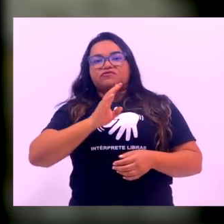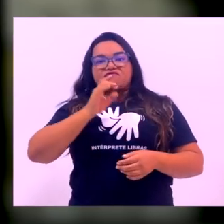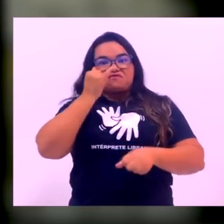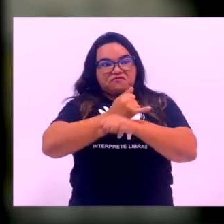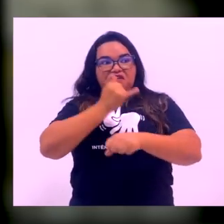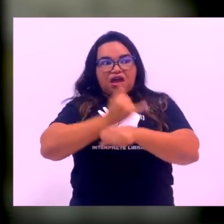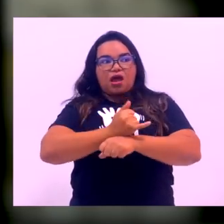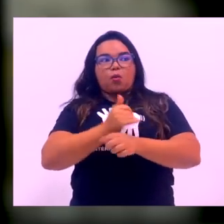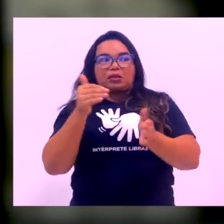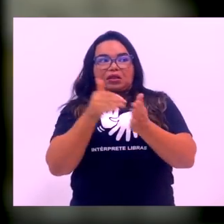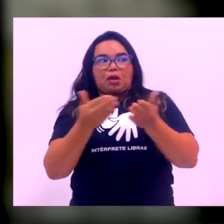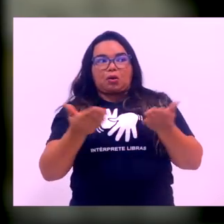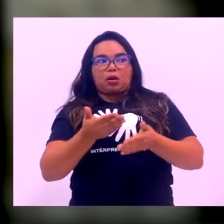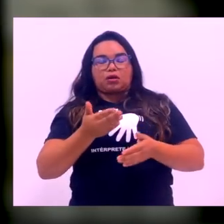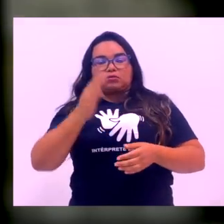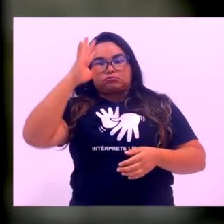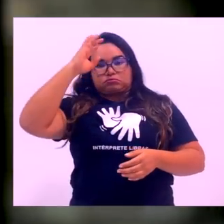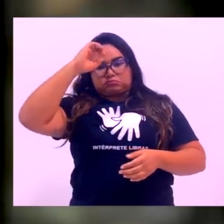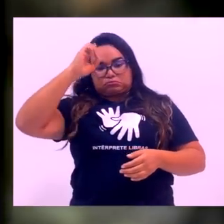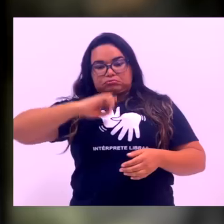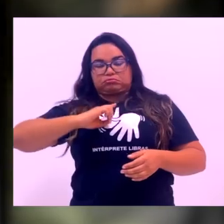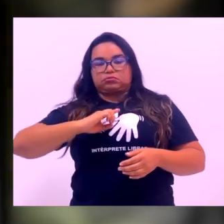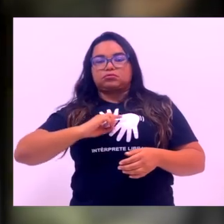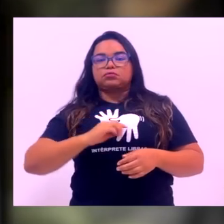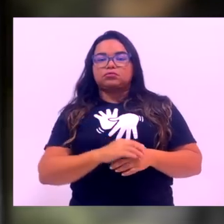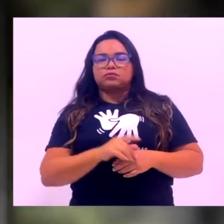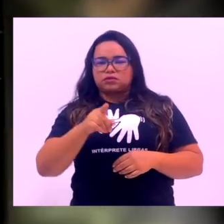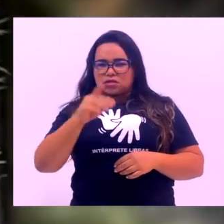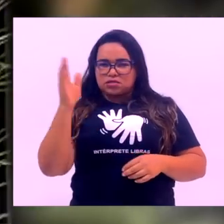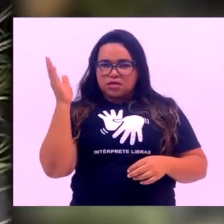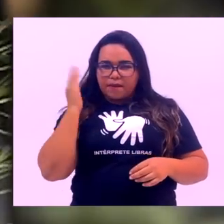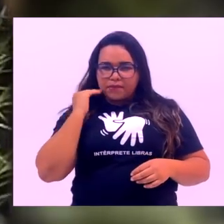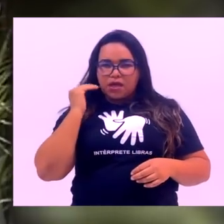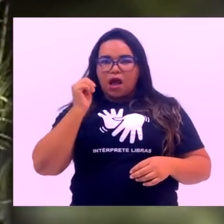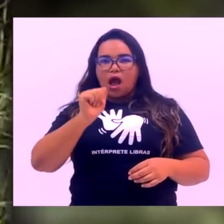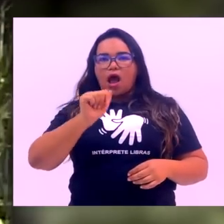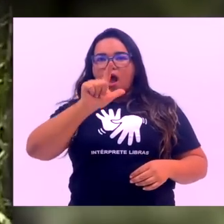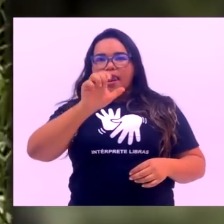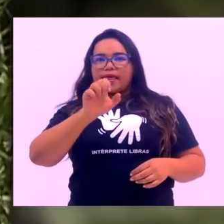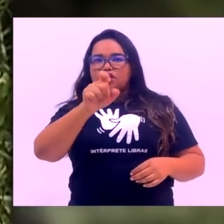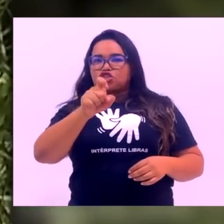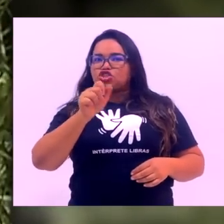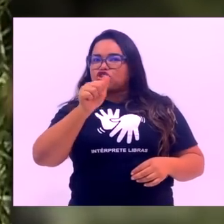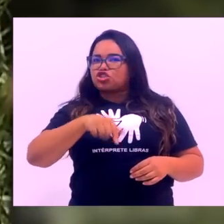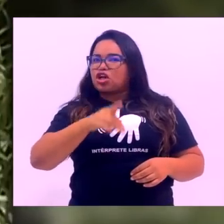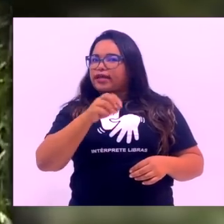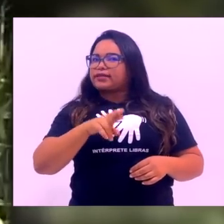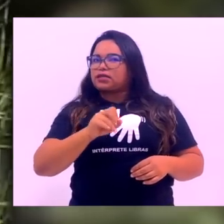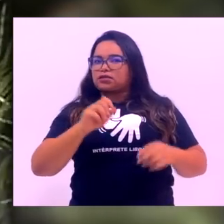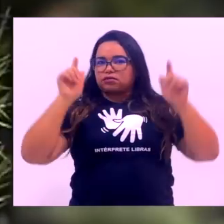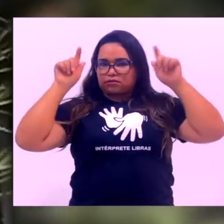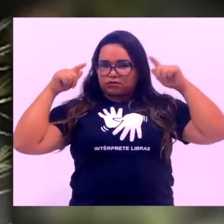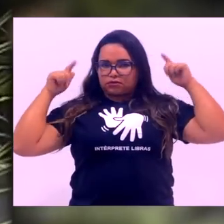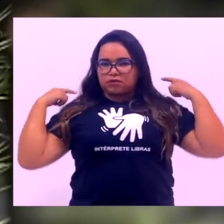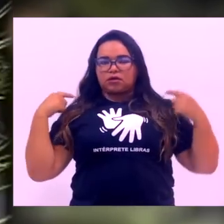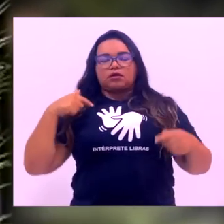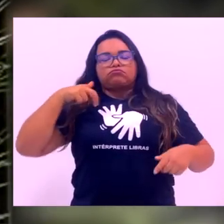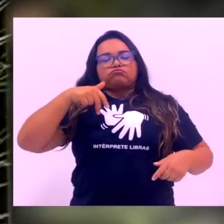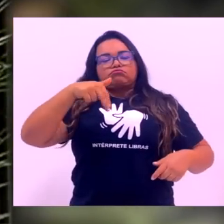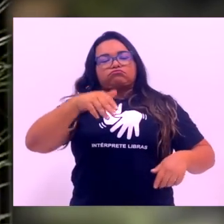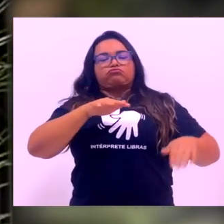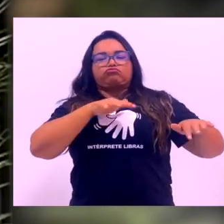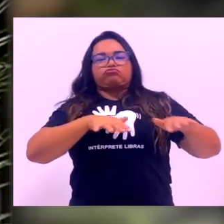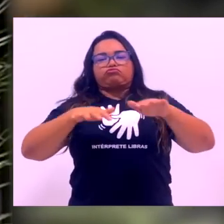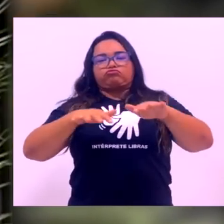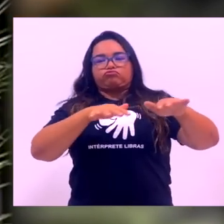já o ferro nos governa a todos. Você sabia que quando Alexandre o Grande marchou em Jerusalém, os escribas